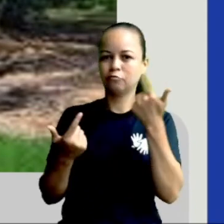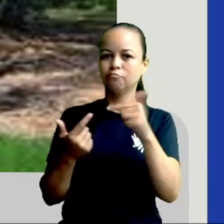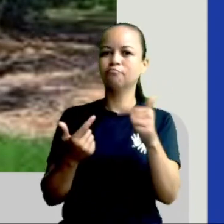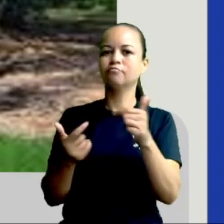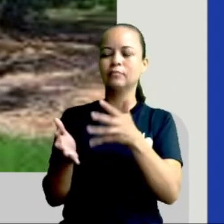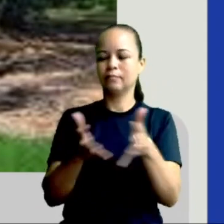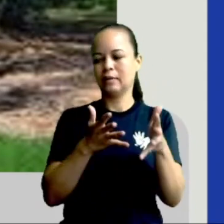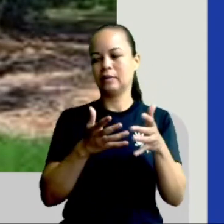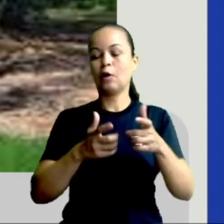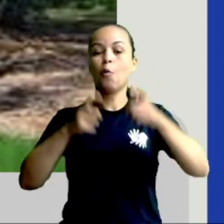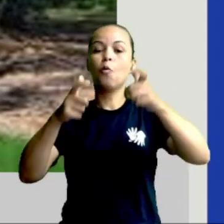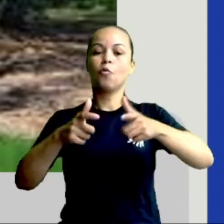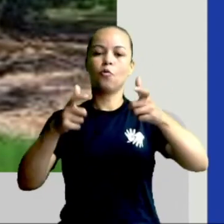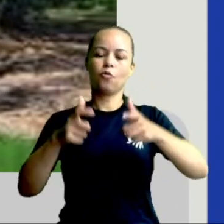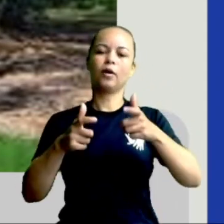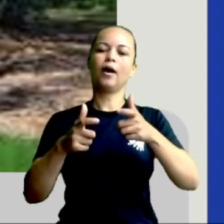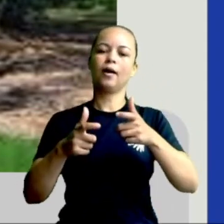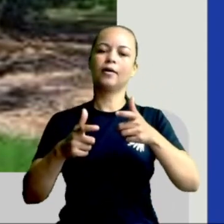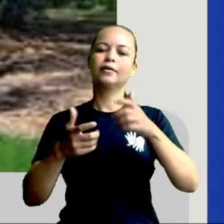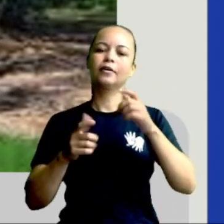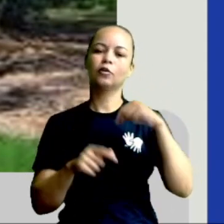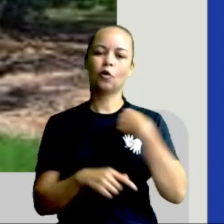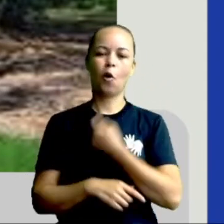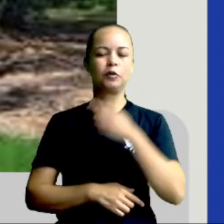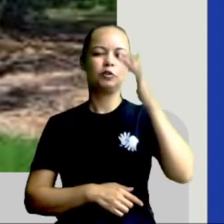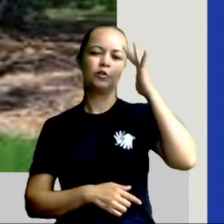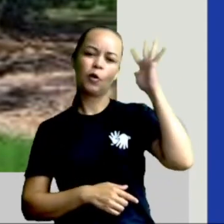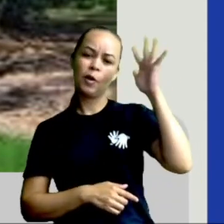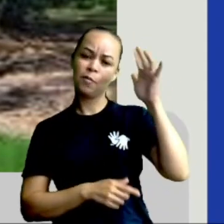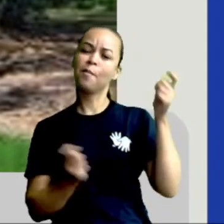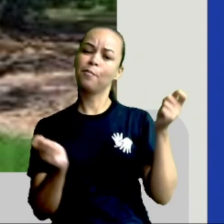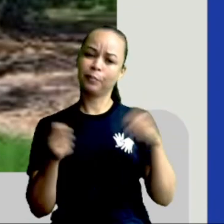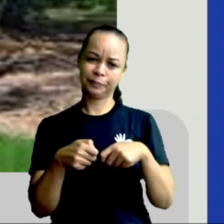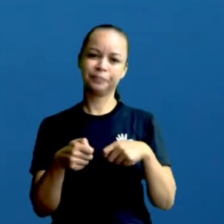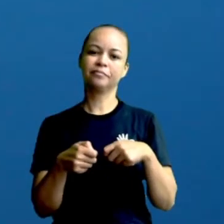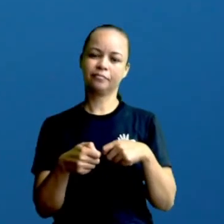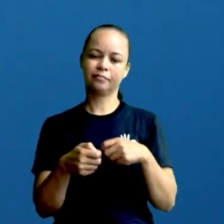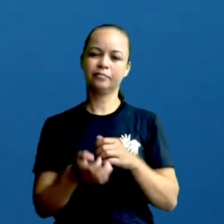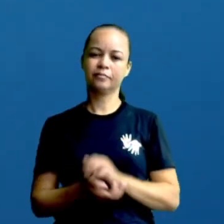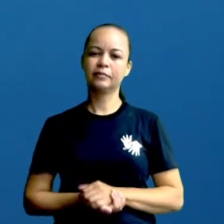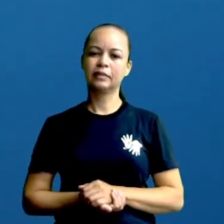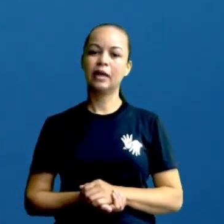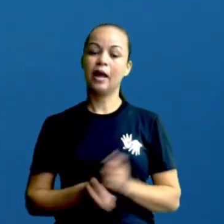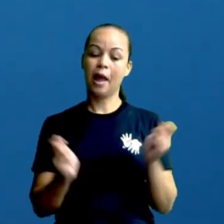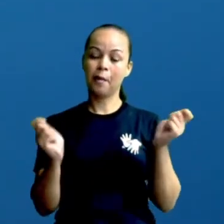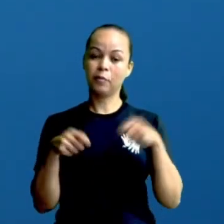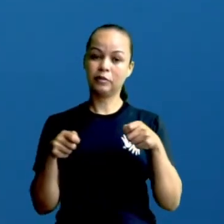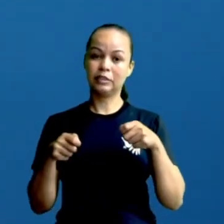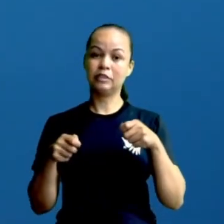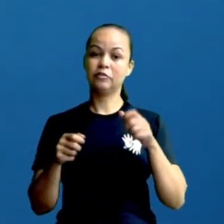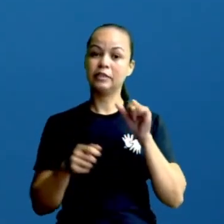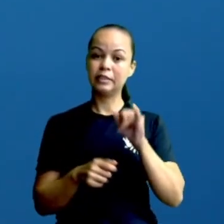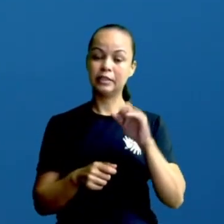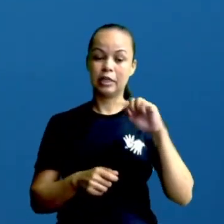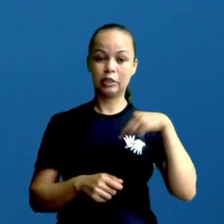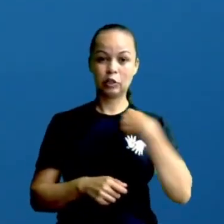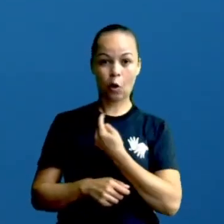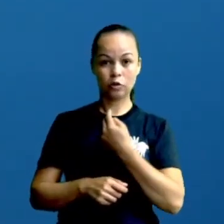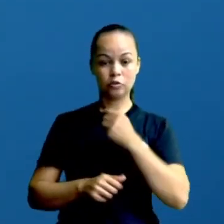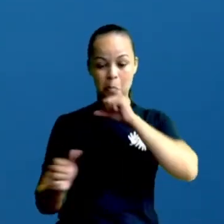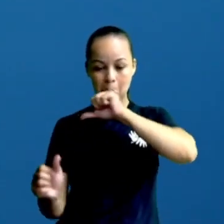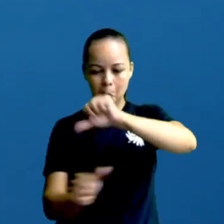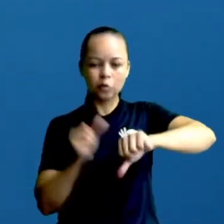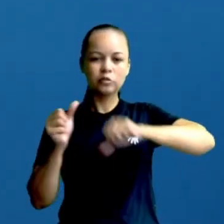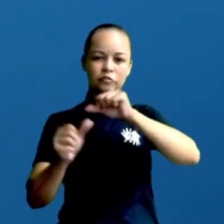um ambiente que a gente sonha, mas que é possível, tá, gente? É possível se a gente modificar as nossas ações